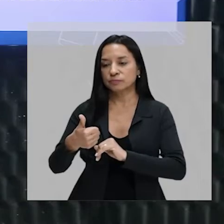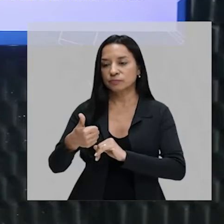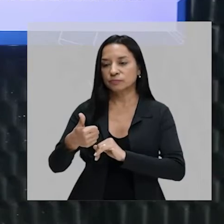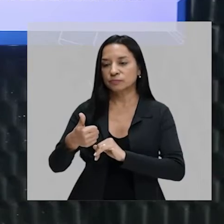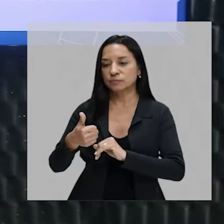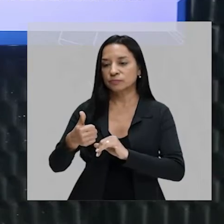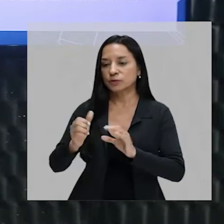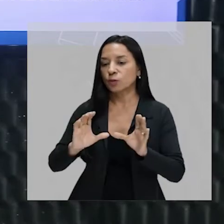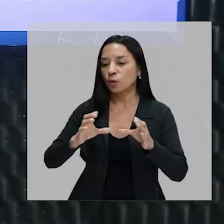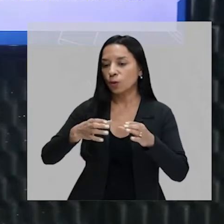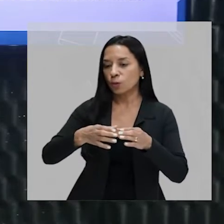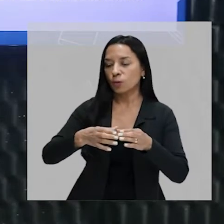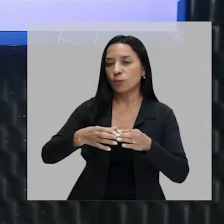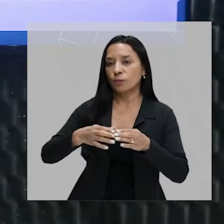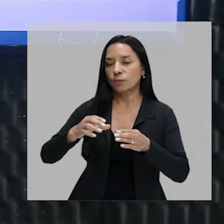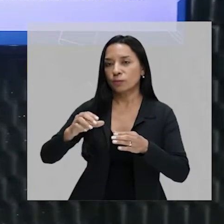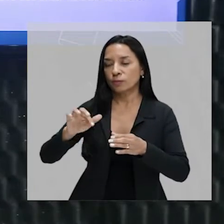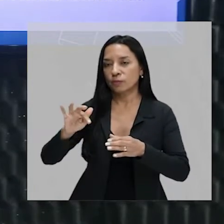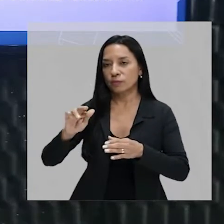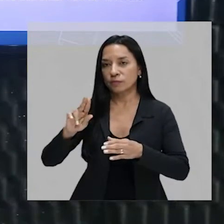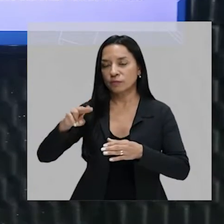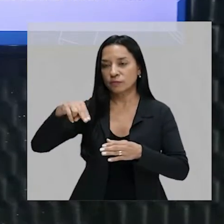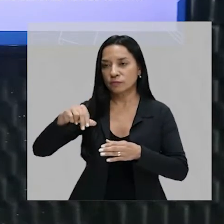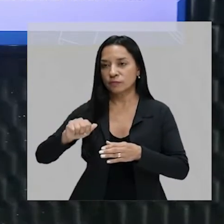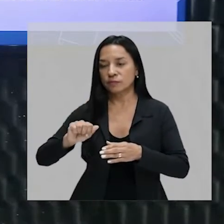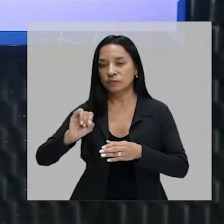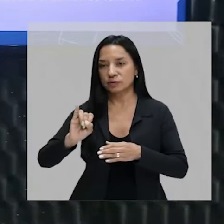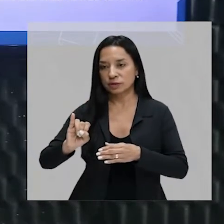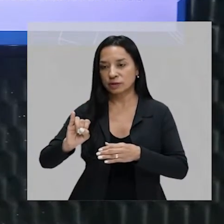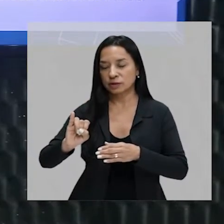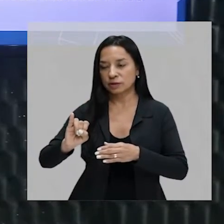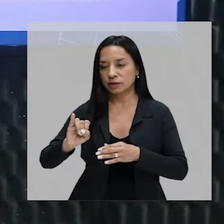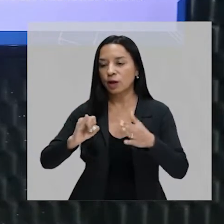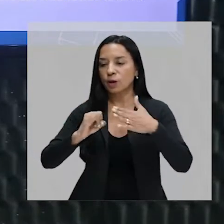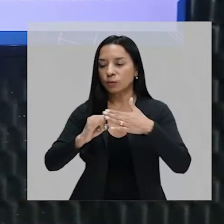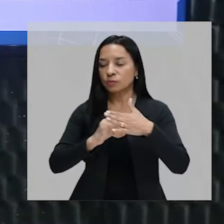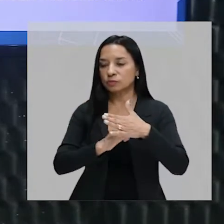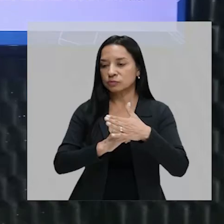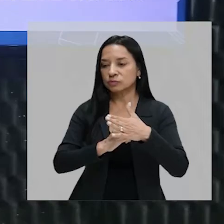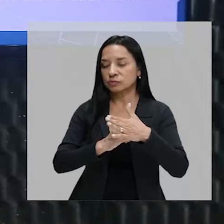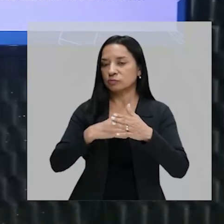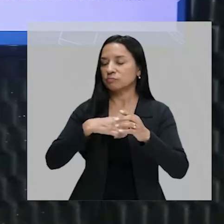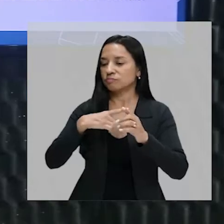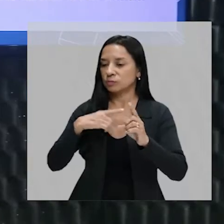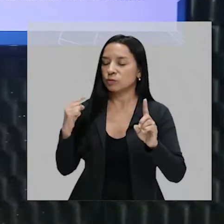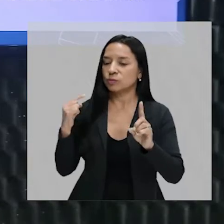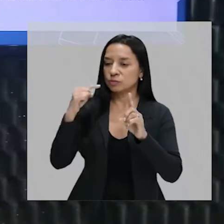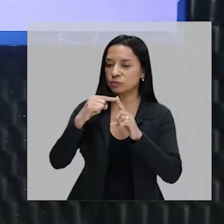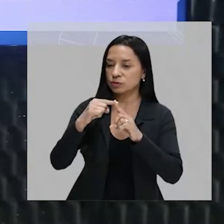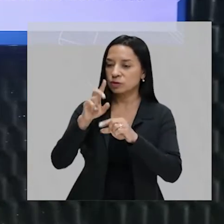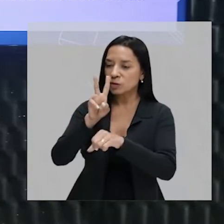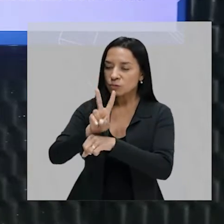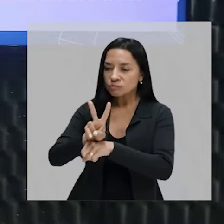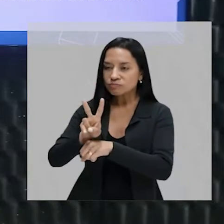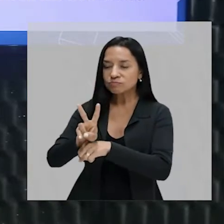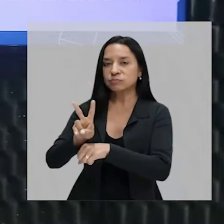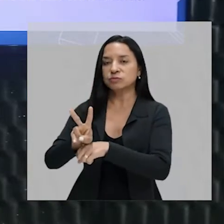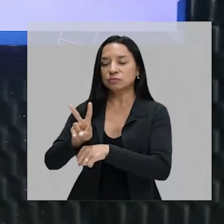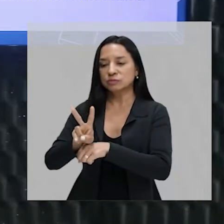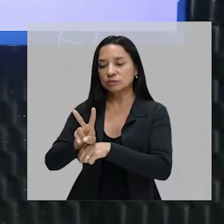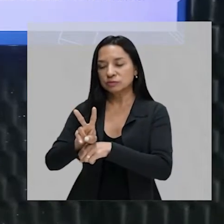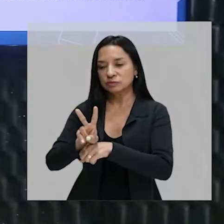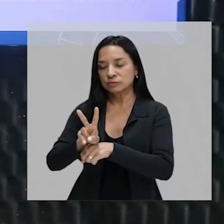Funai Oi aqui é uma instituição que está aí com o objetivo de proteger a